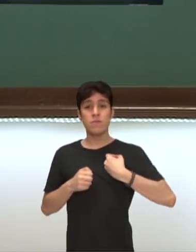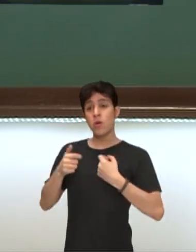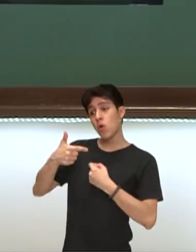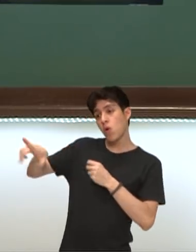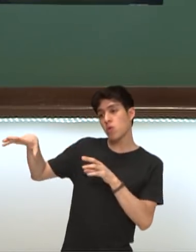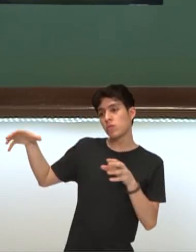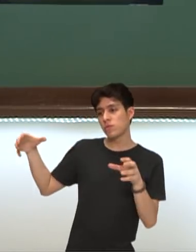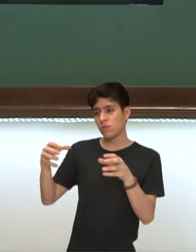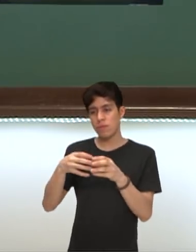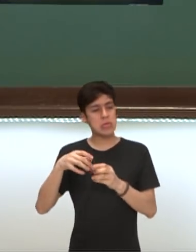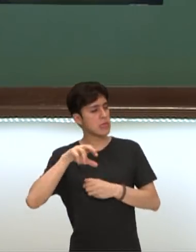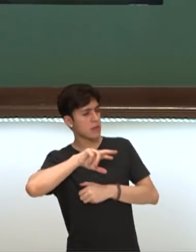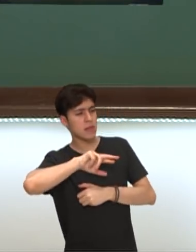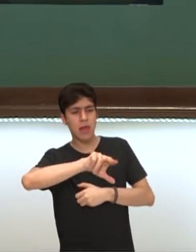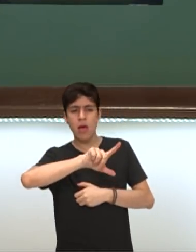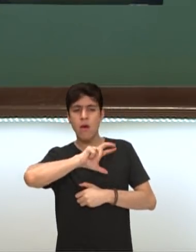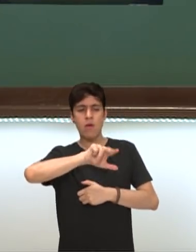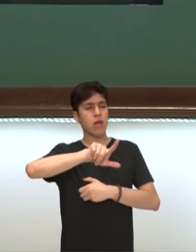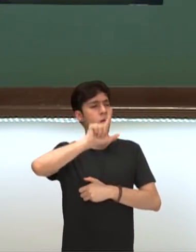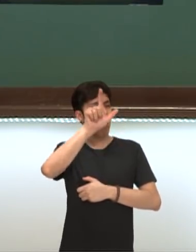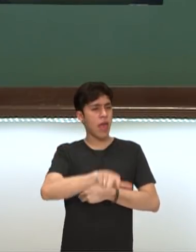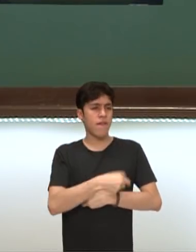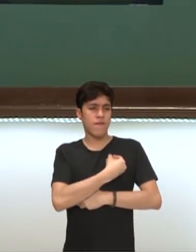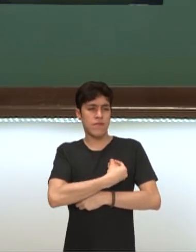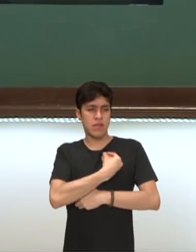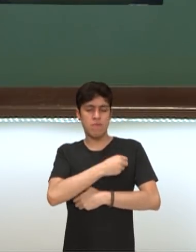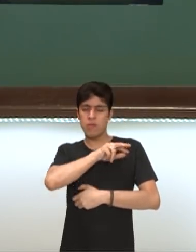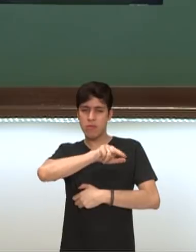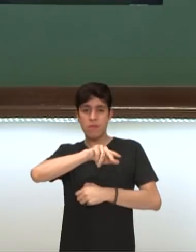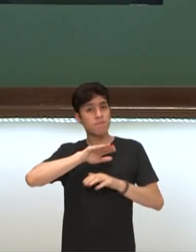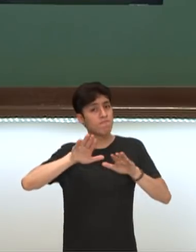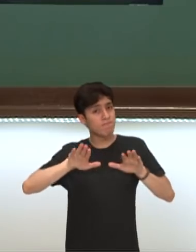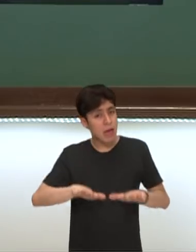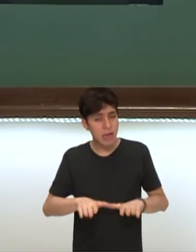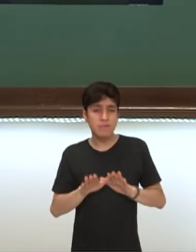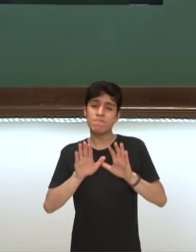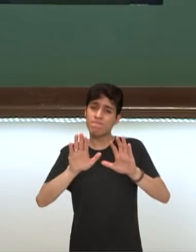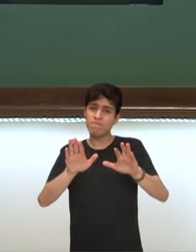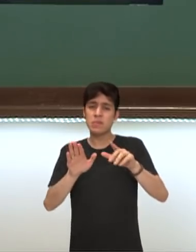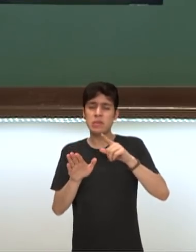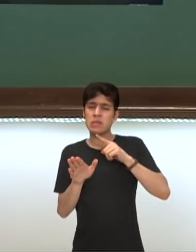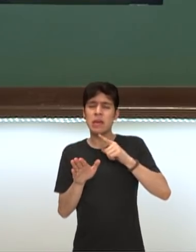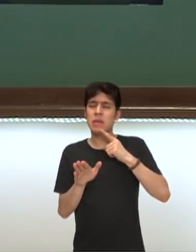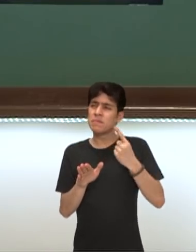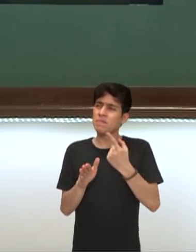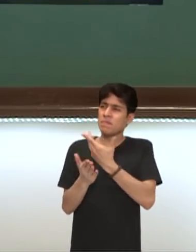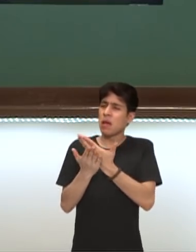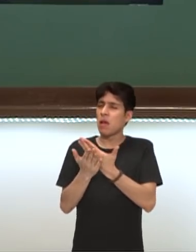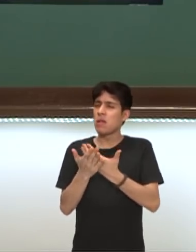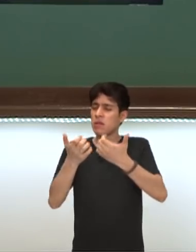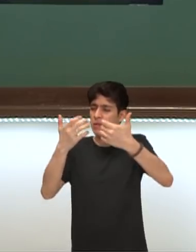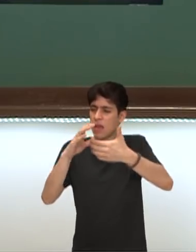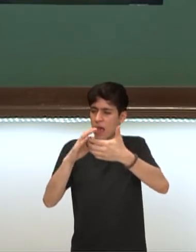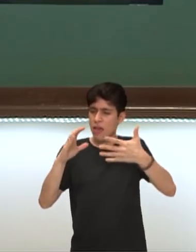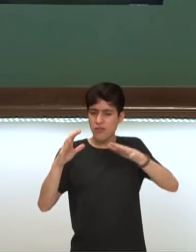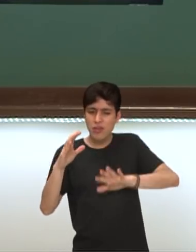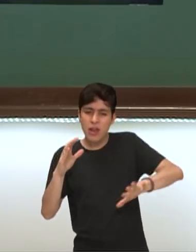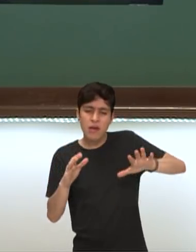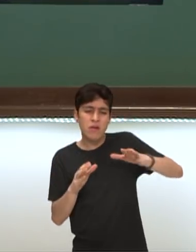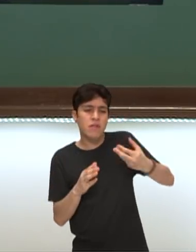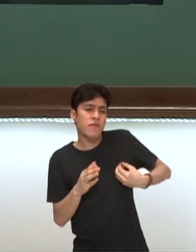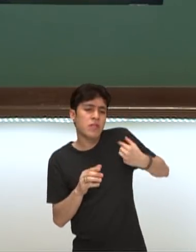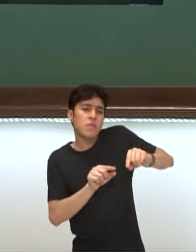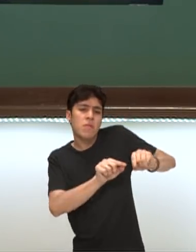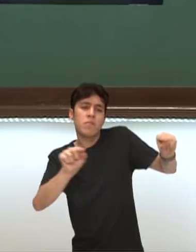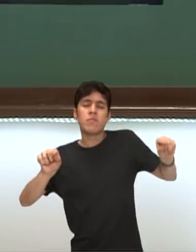são considerados seres vivos. É possível assistir também a aula que fala sobre características gerais dos seres vivos para você tirar